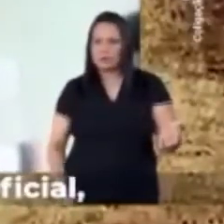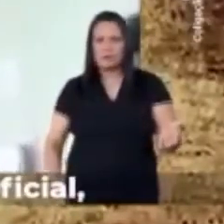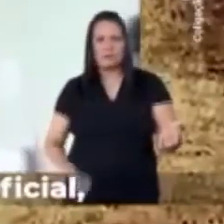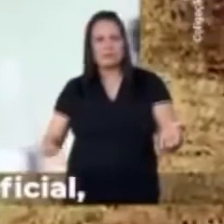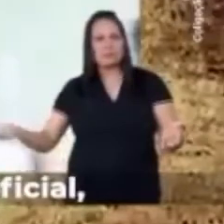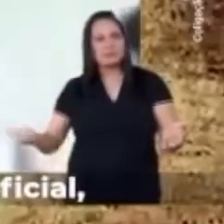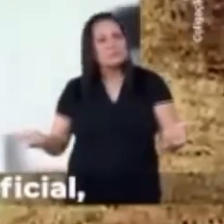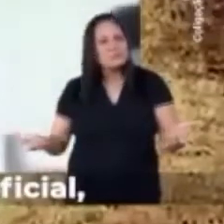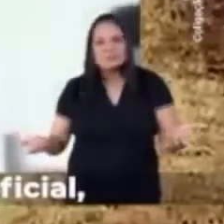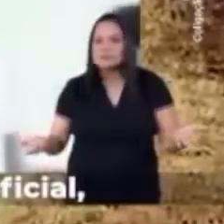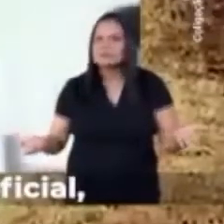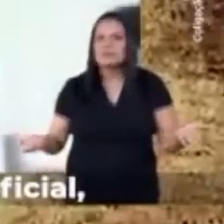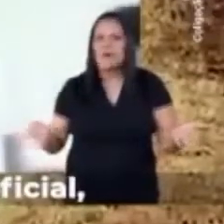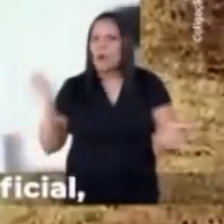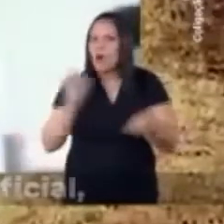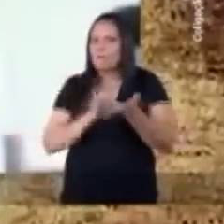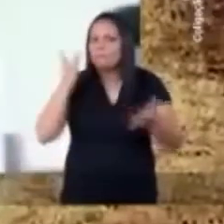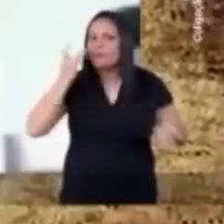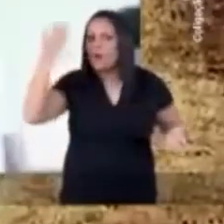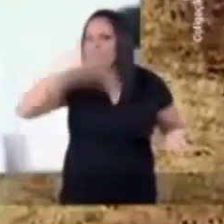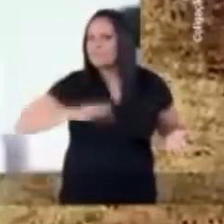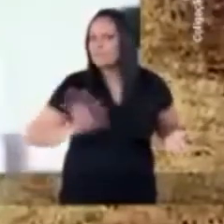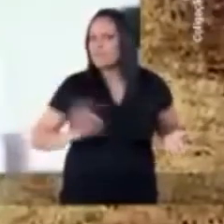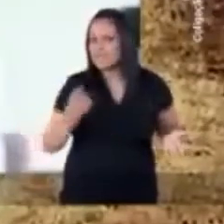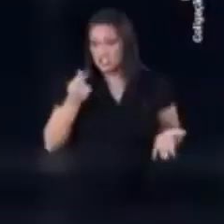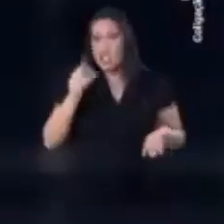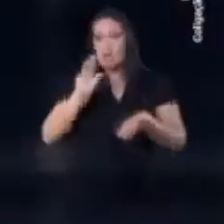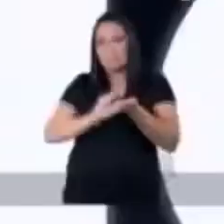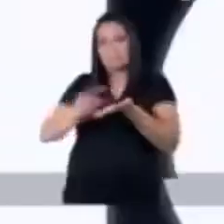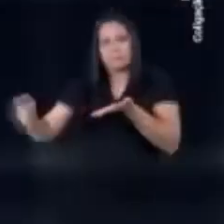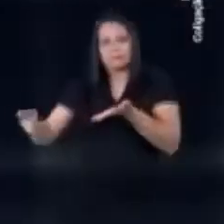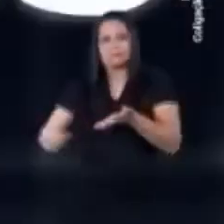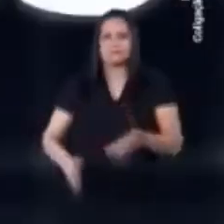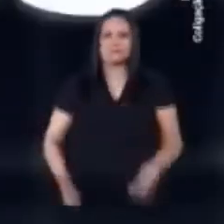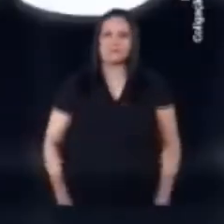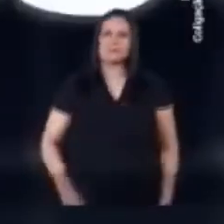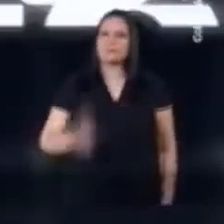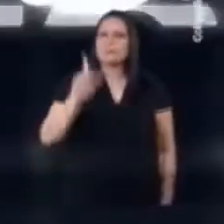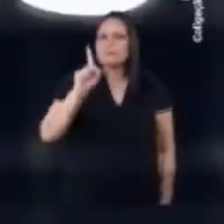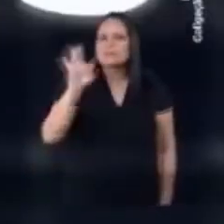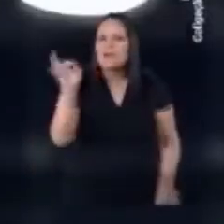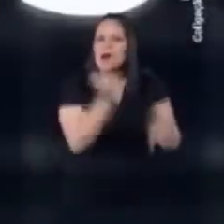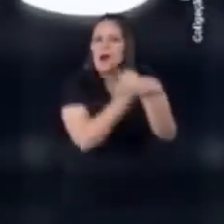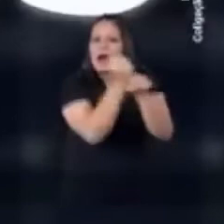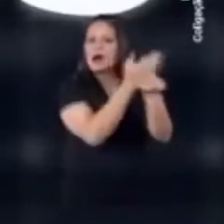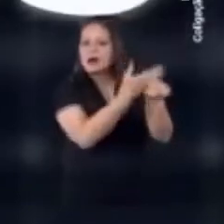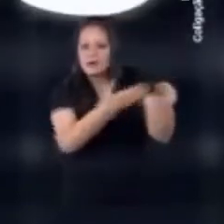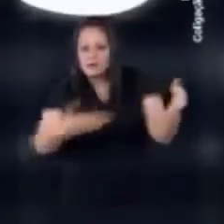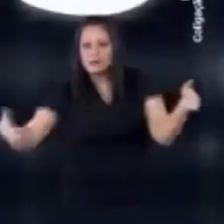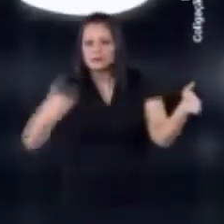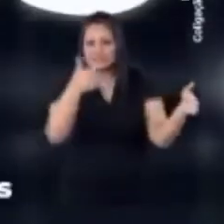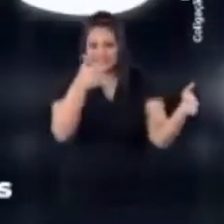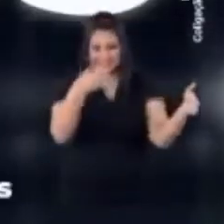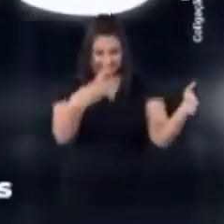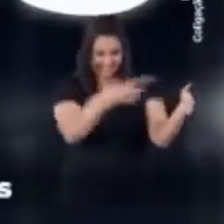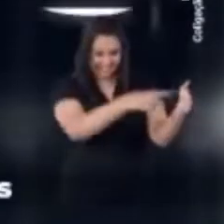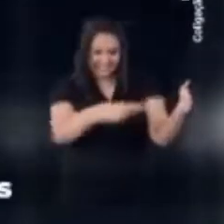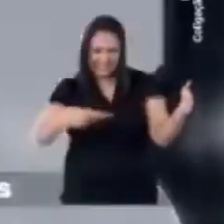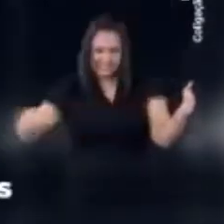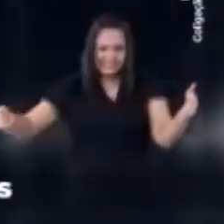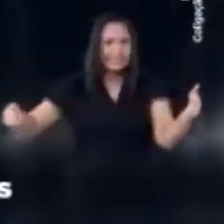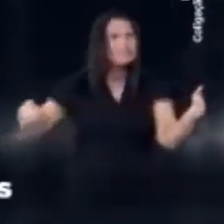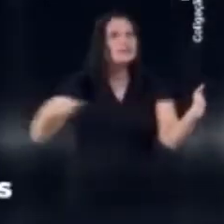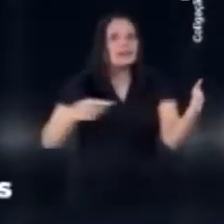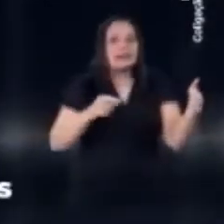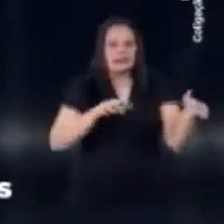reais não oficial, por fora, em dinheiro. O PT ficou 13 anos no poder. Durante esse